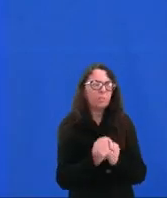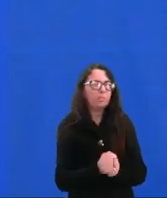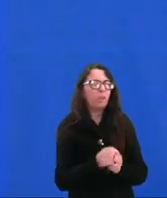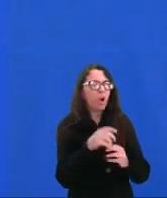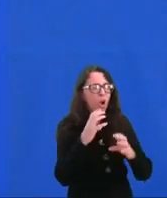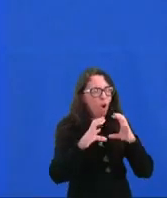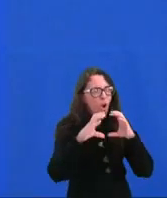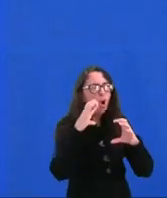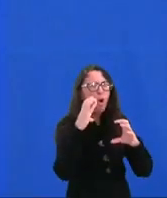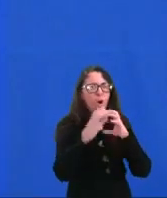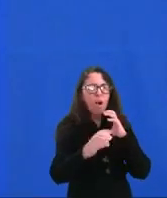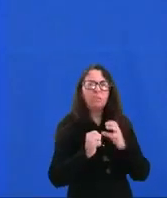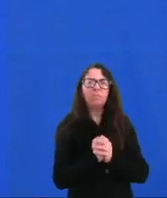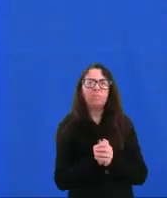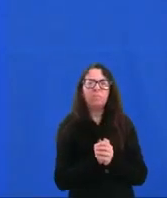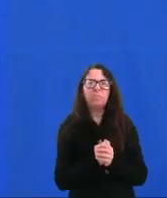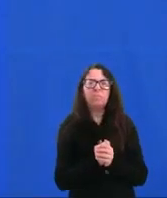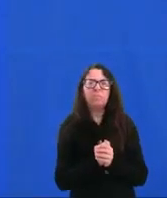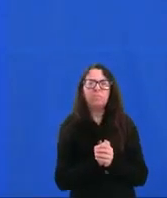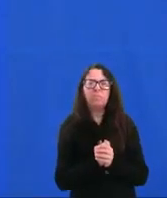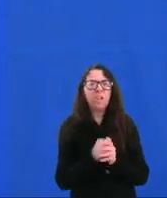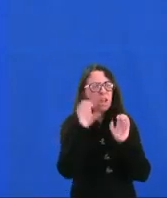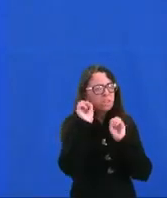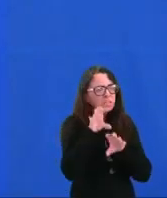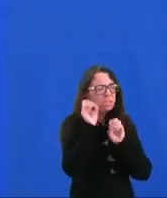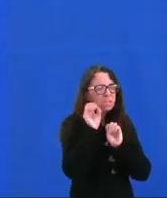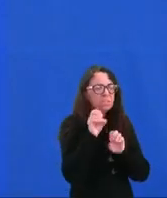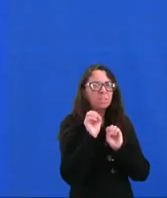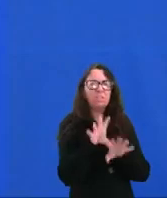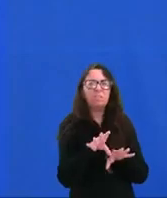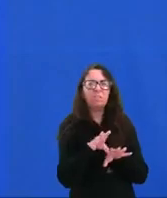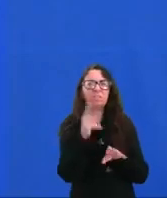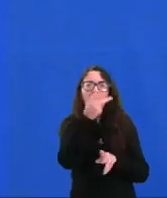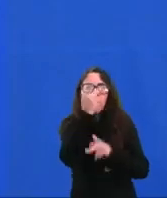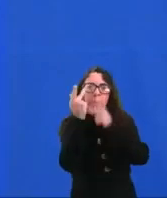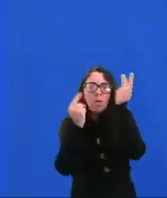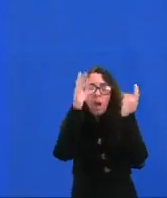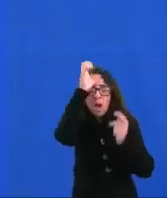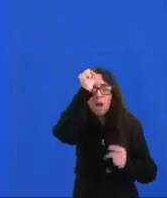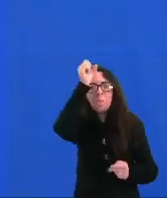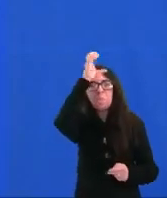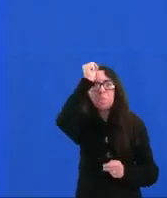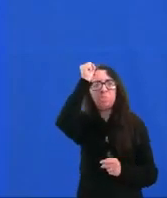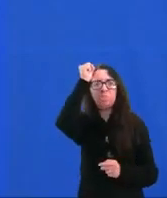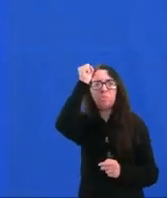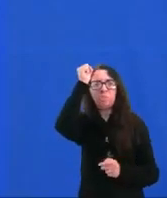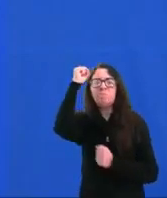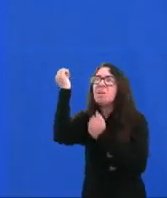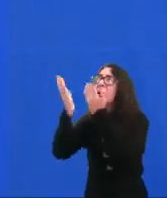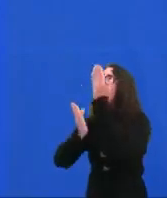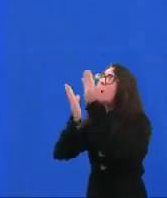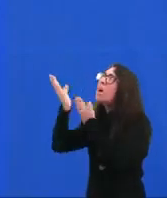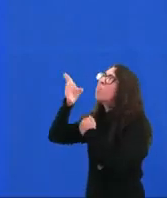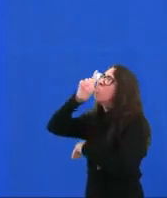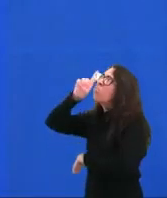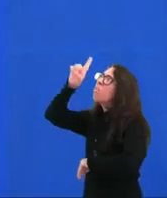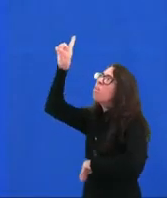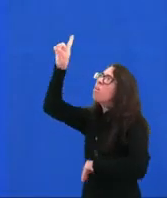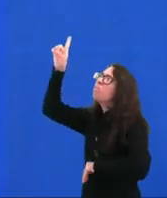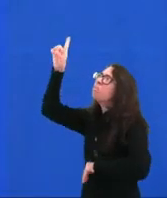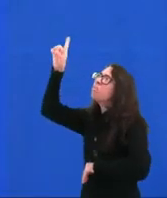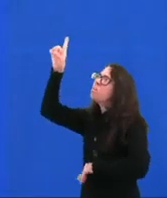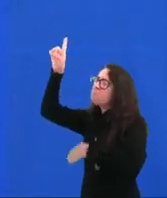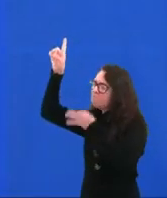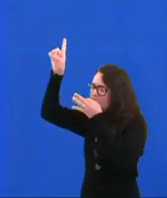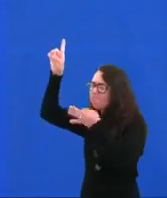repetir, amado. Os propósitos de Deus e não os propósitos humanos. Muitas das declarações que são